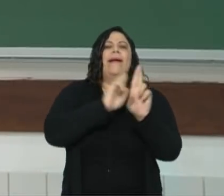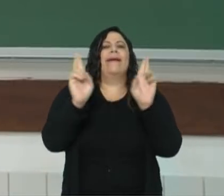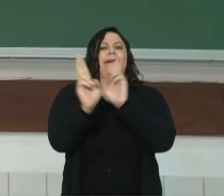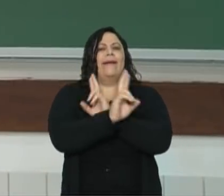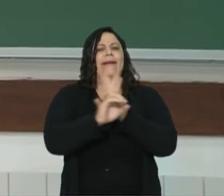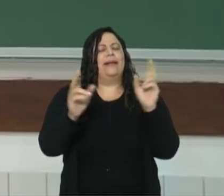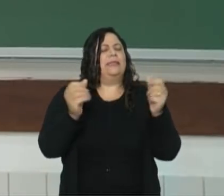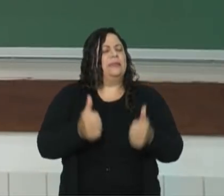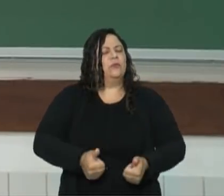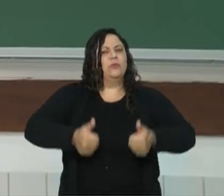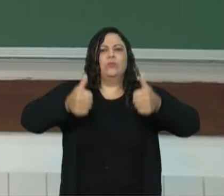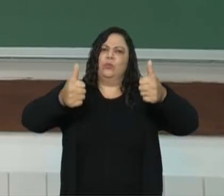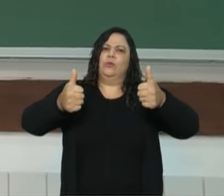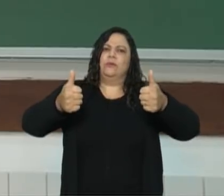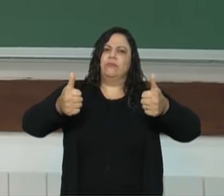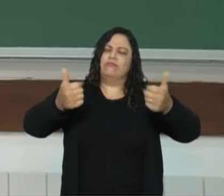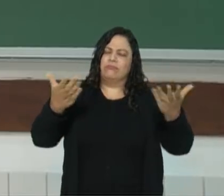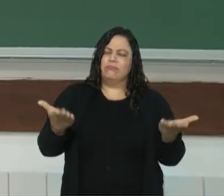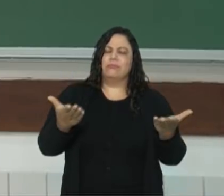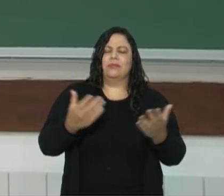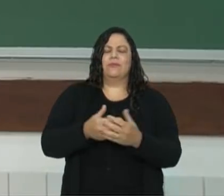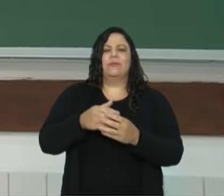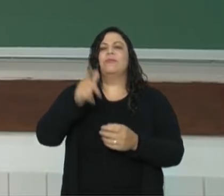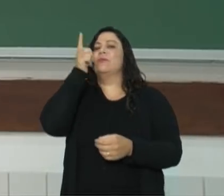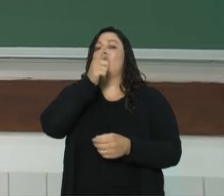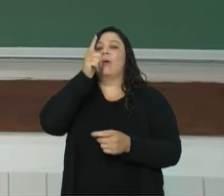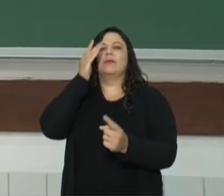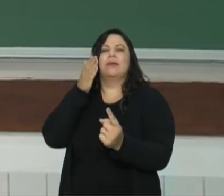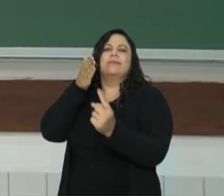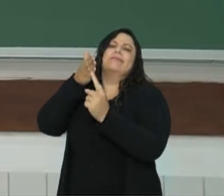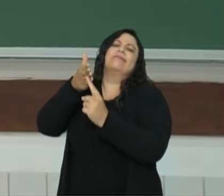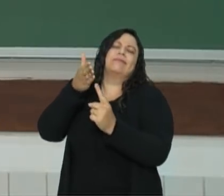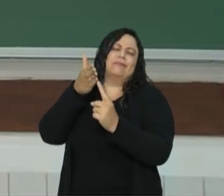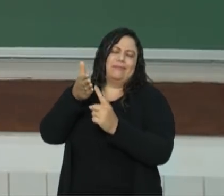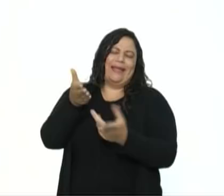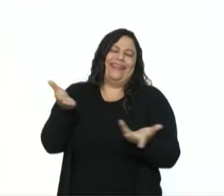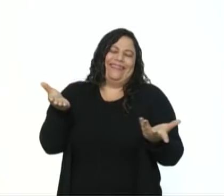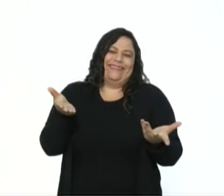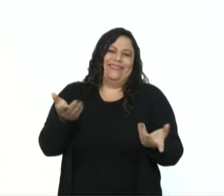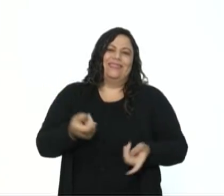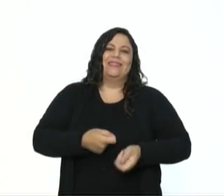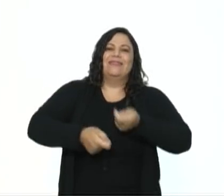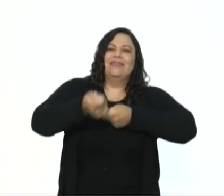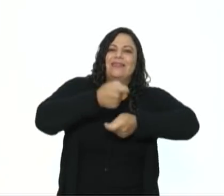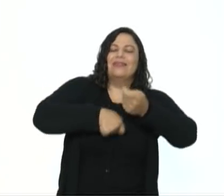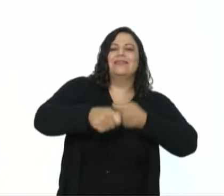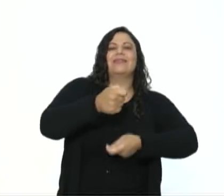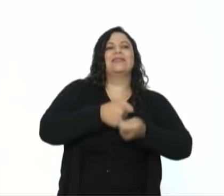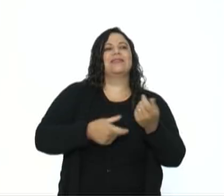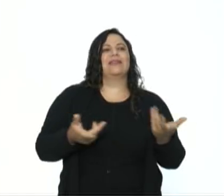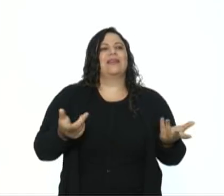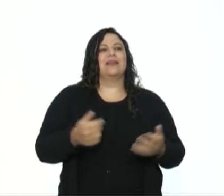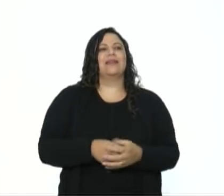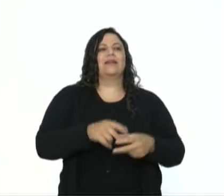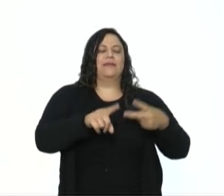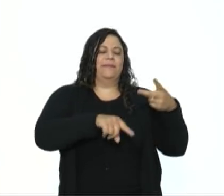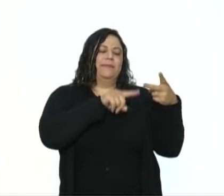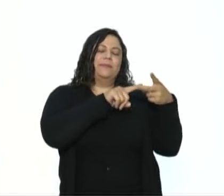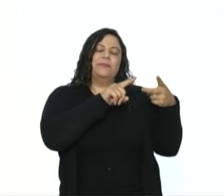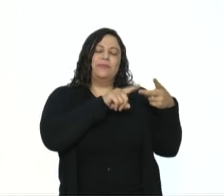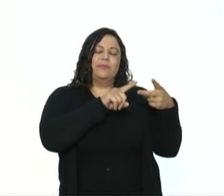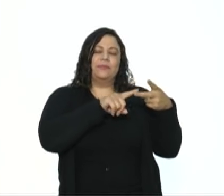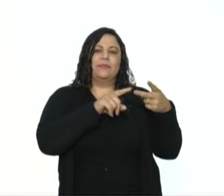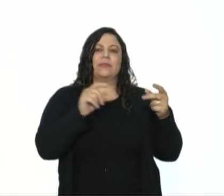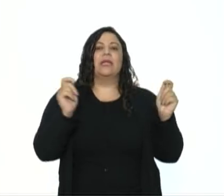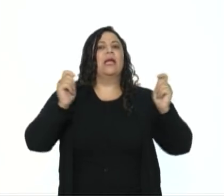saudável e conquistar as nossas metas financeiras, não é isso? Segundo, também a gente trabalhou, revisamos algumas marcas do